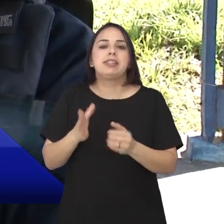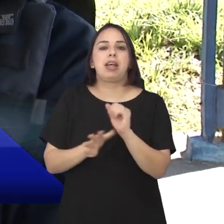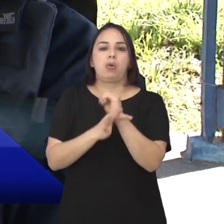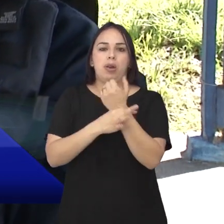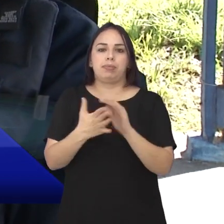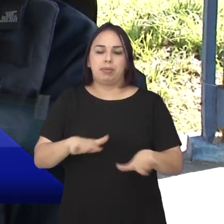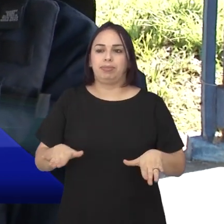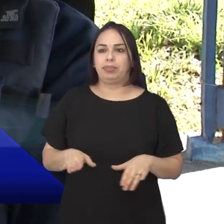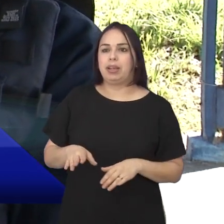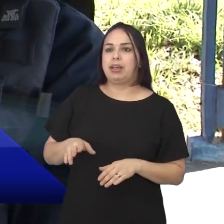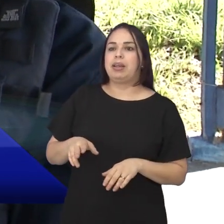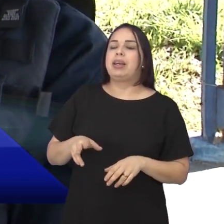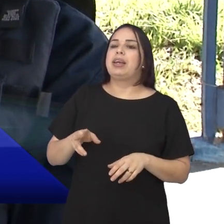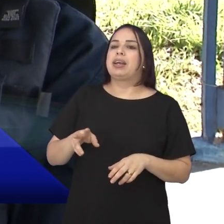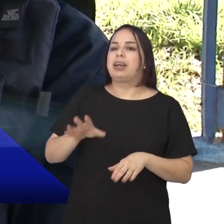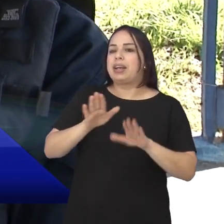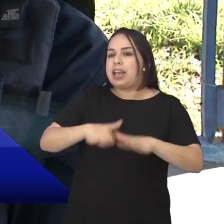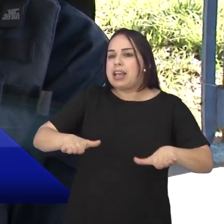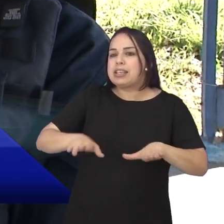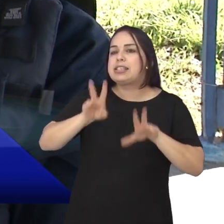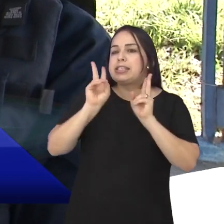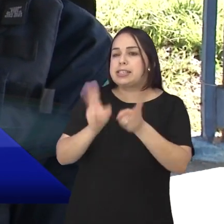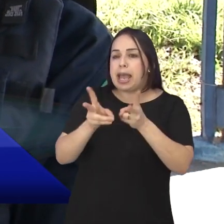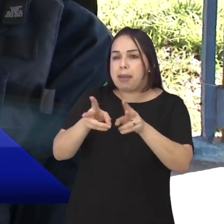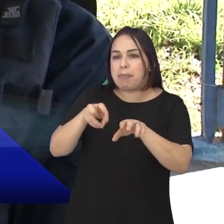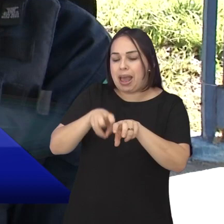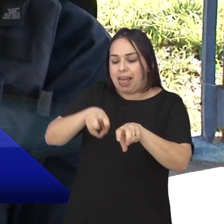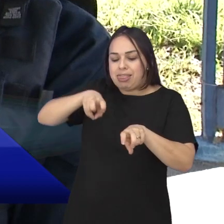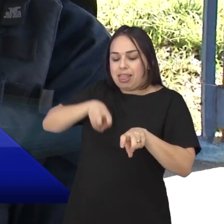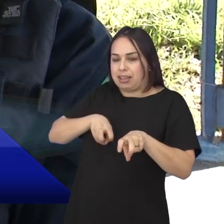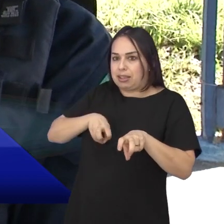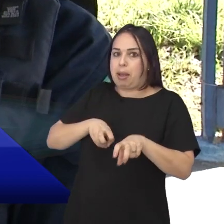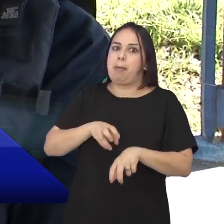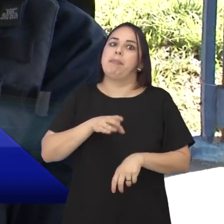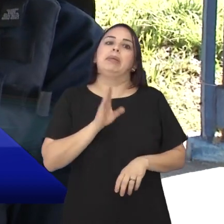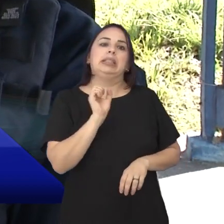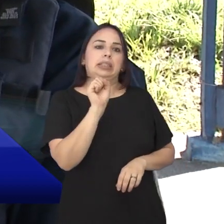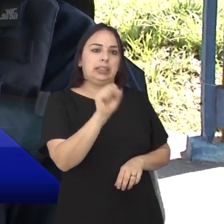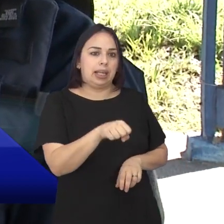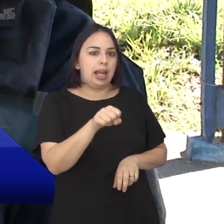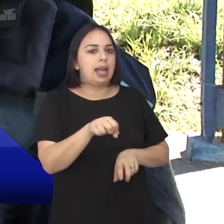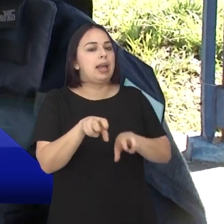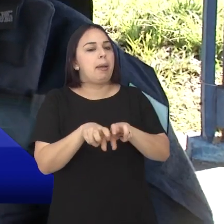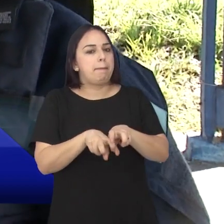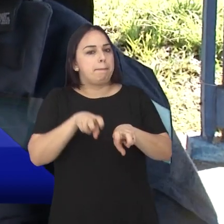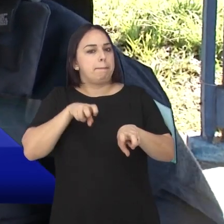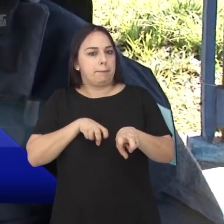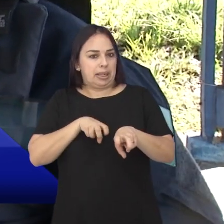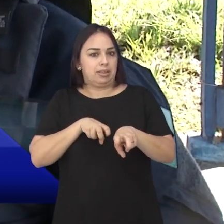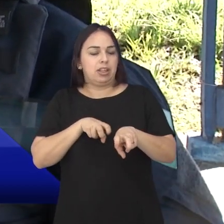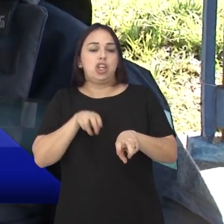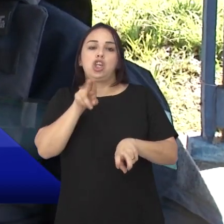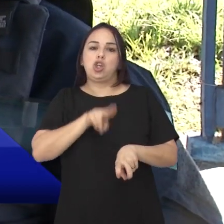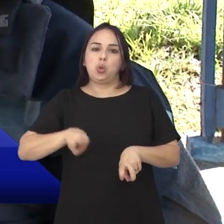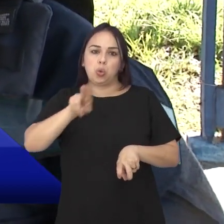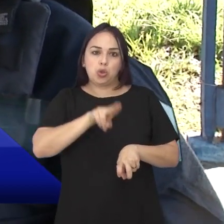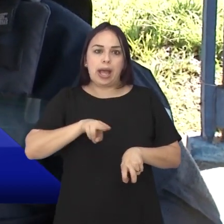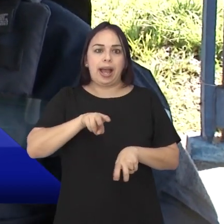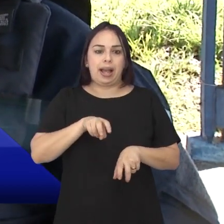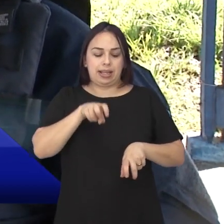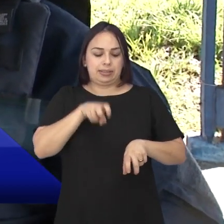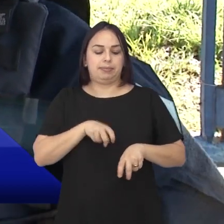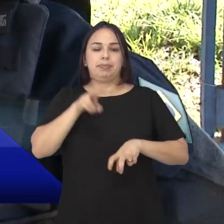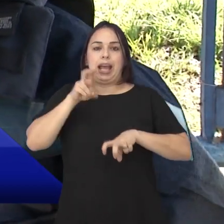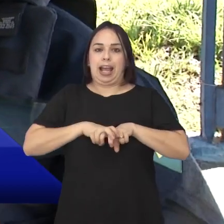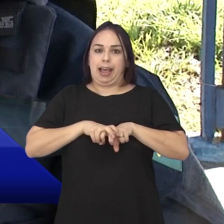crianças. É importante lembrar, a criança é sempre do banco de trás. Exatamente, a preferência é essa, a preferência também do dispositivo.